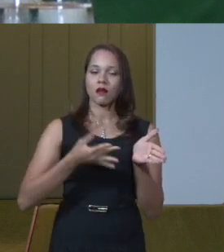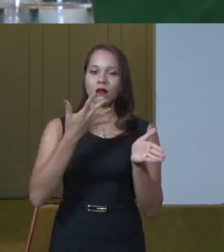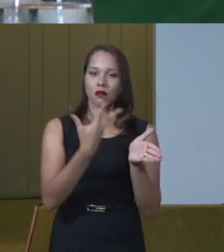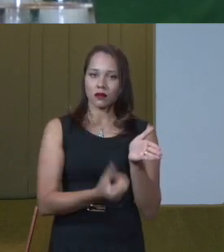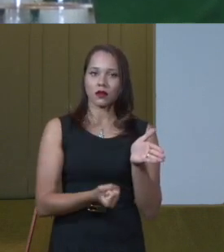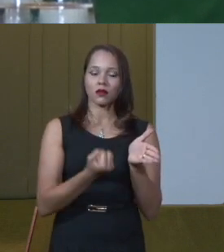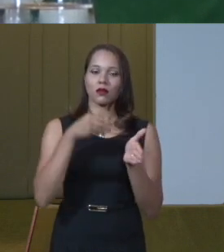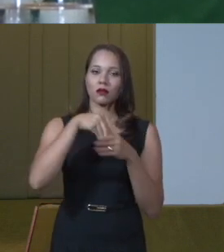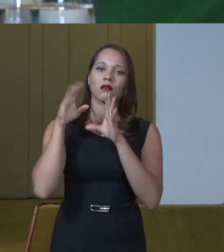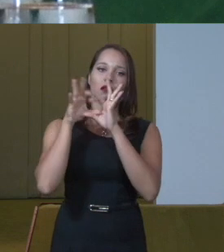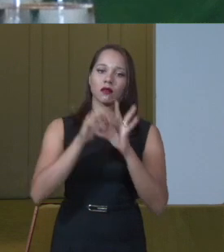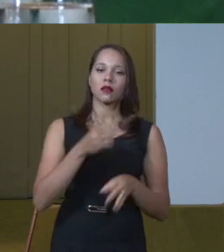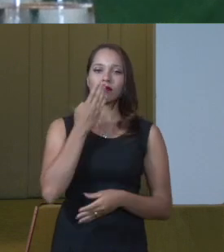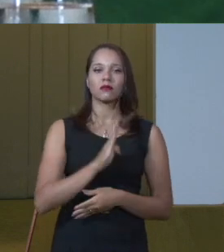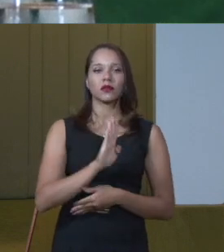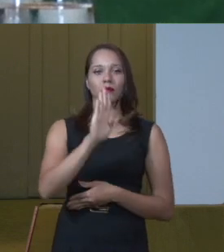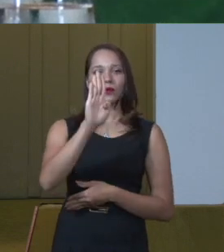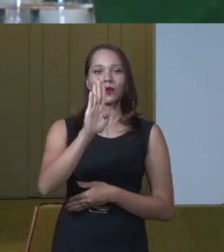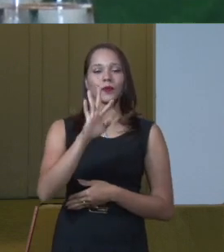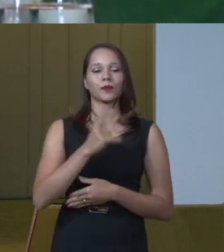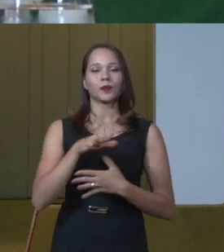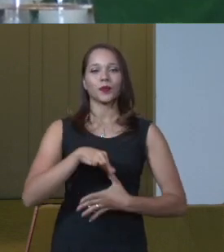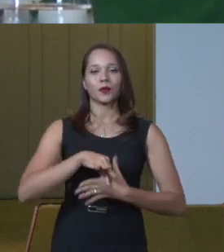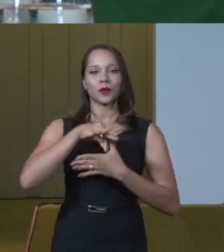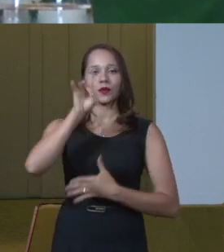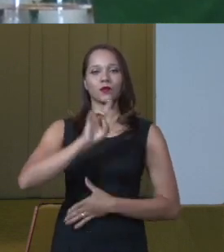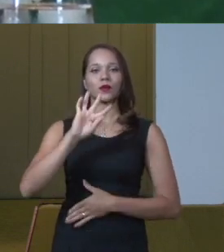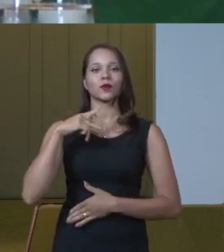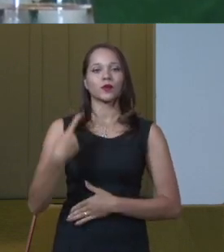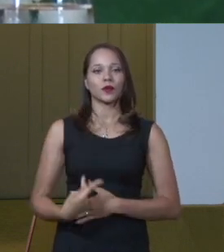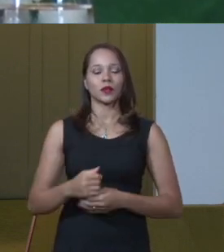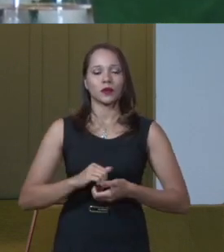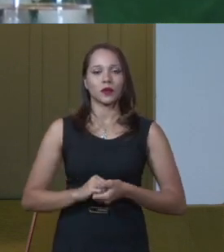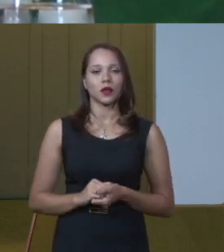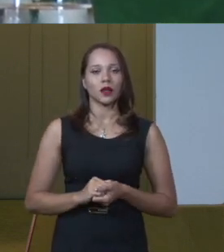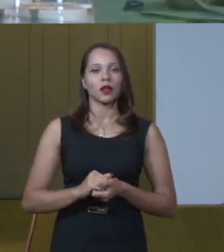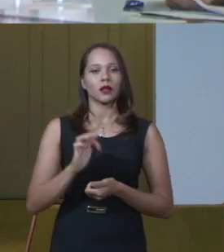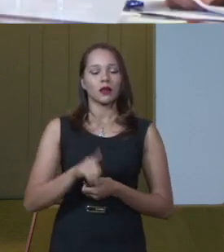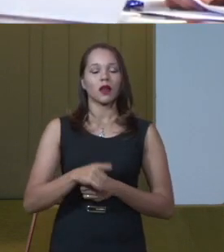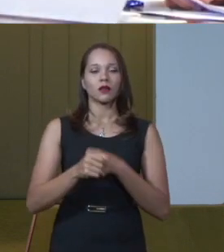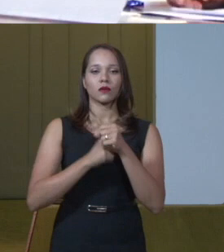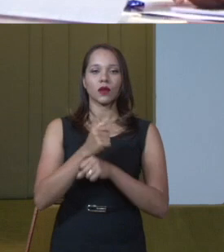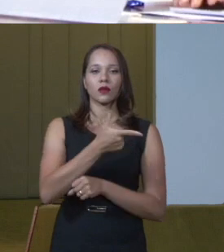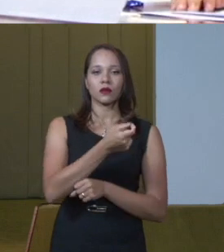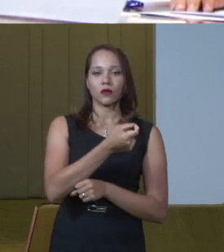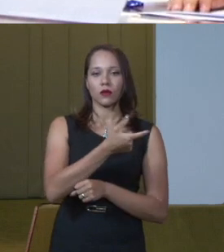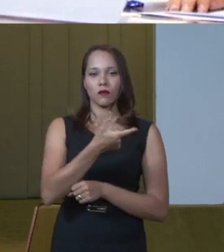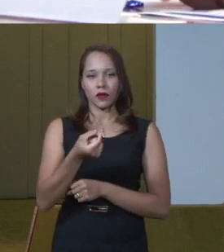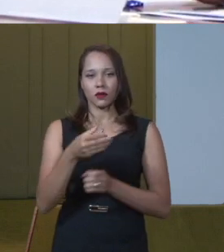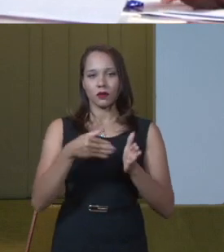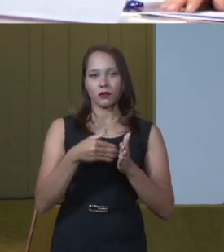da sua candidatura para o Conselho de Direitos Humanos no mandato 2020-2022.